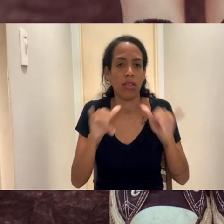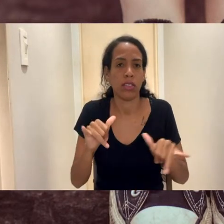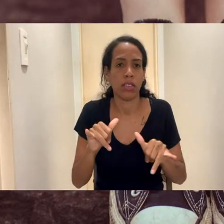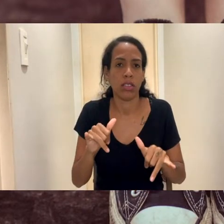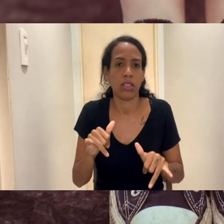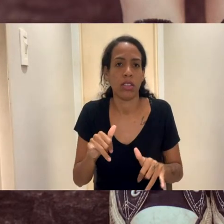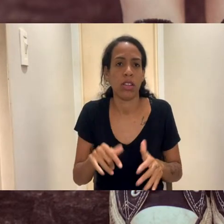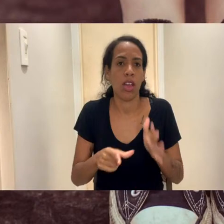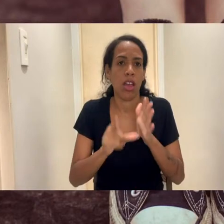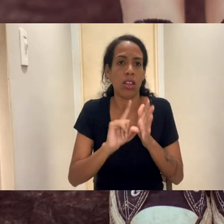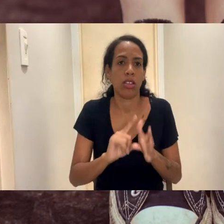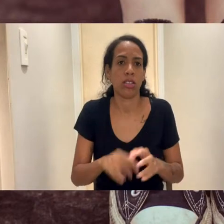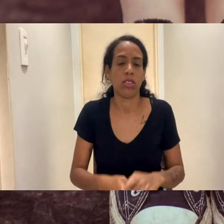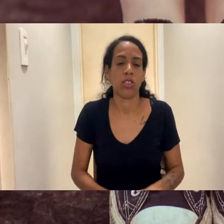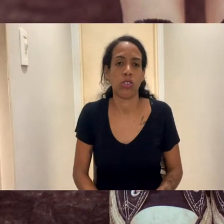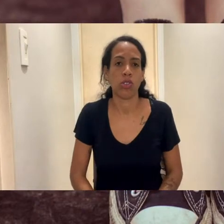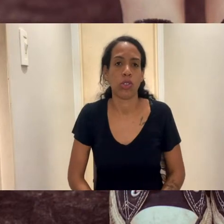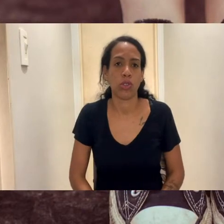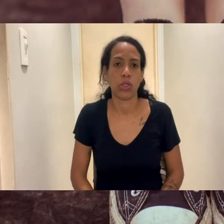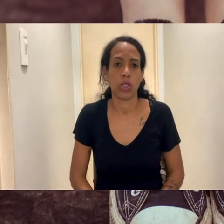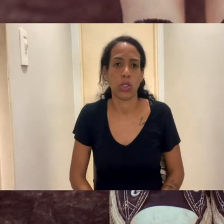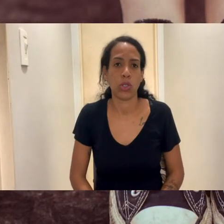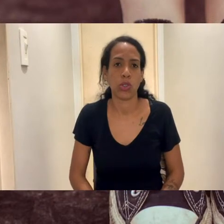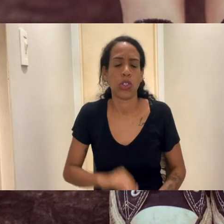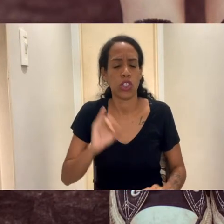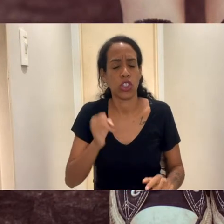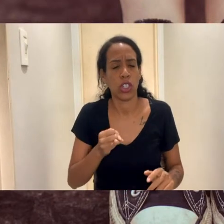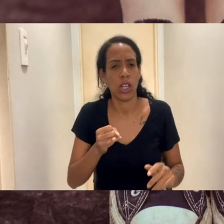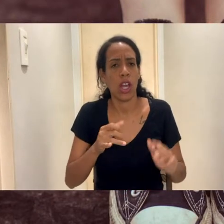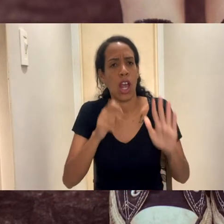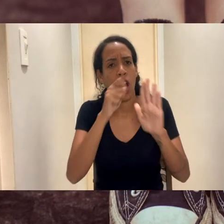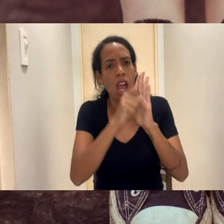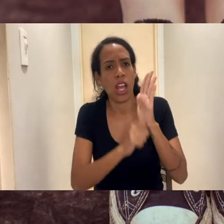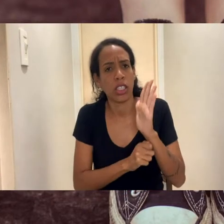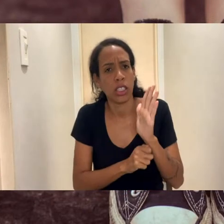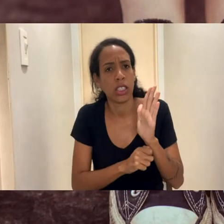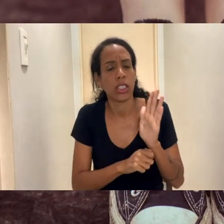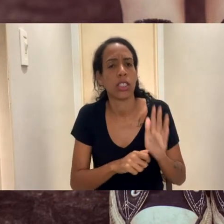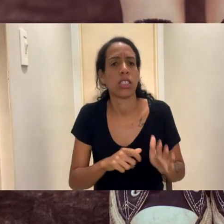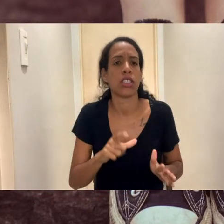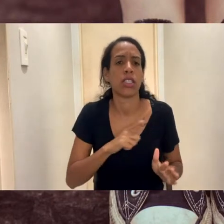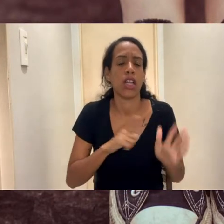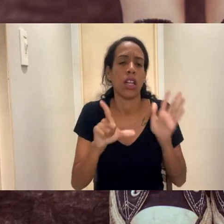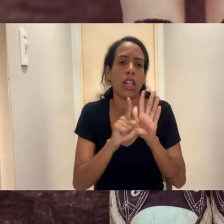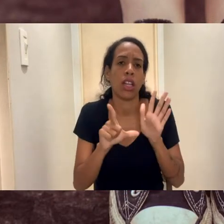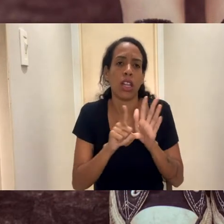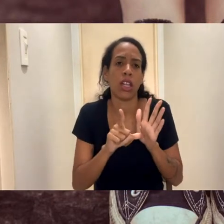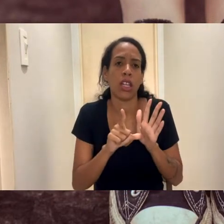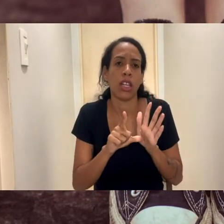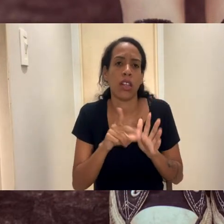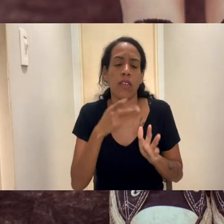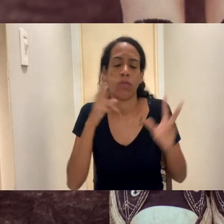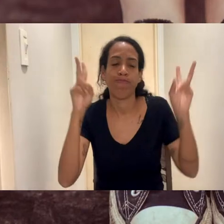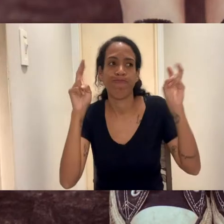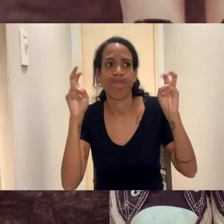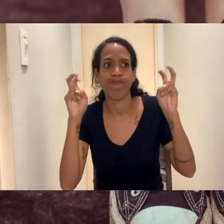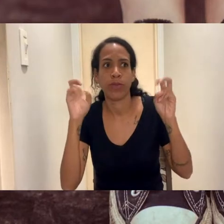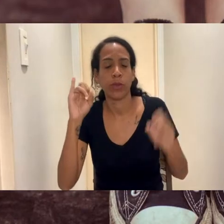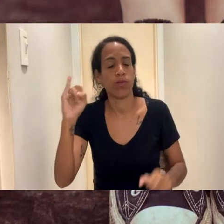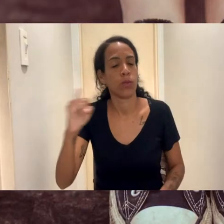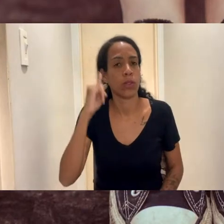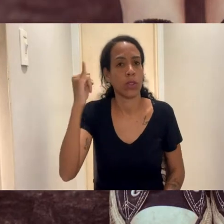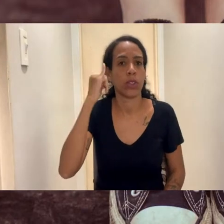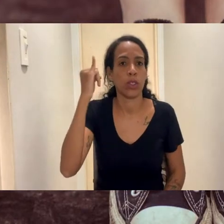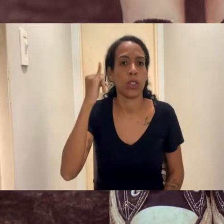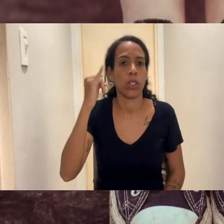bloco anterior. Já nos artigos subsequentes, a resolução aborda questões fundamentais, como no